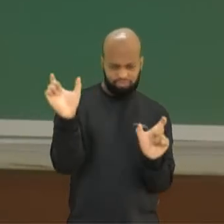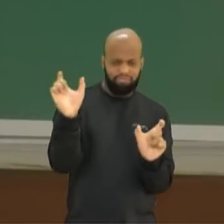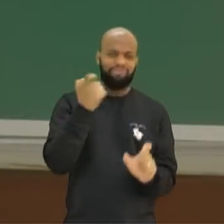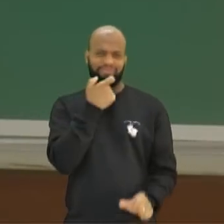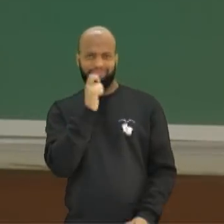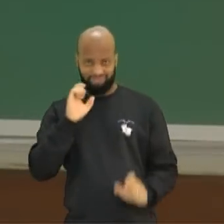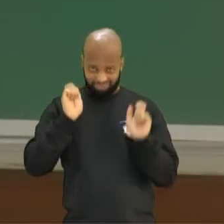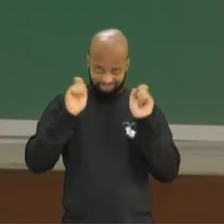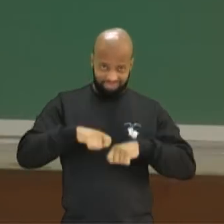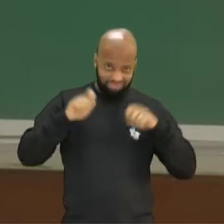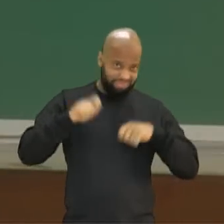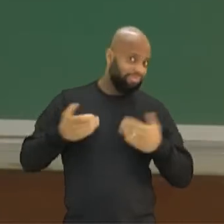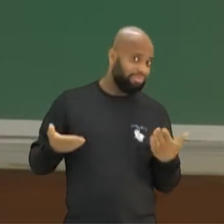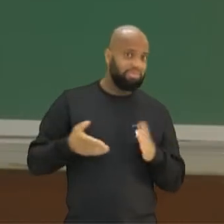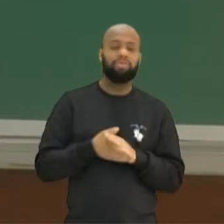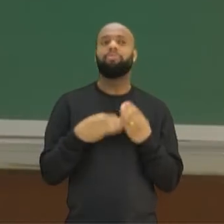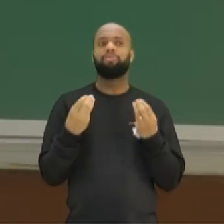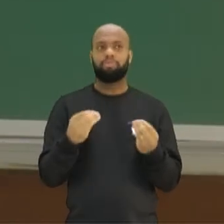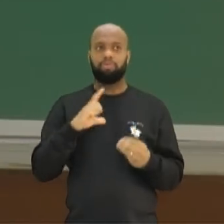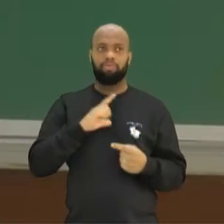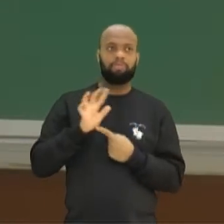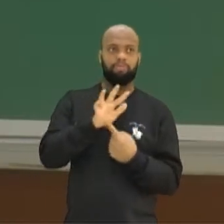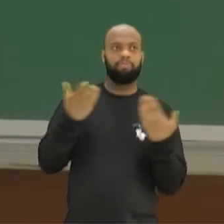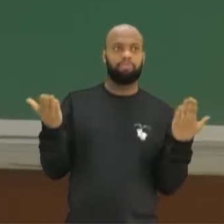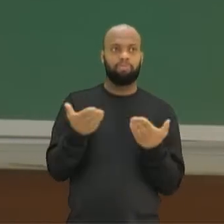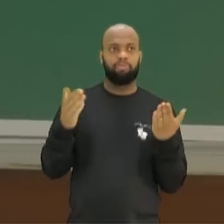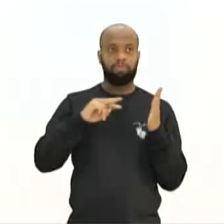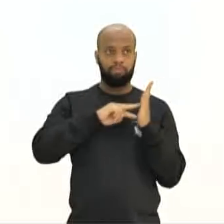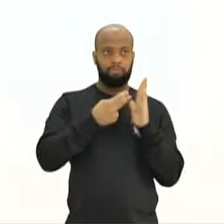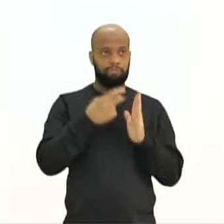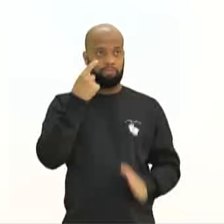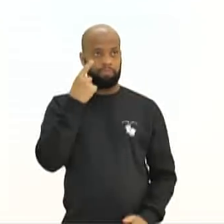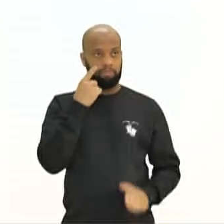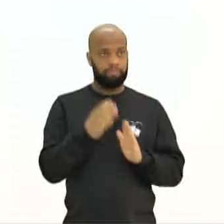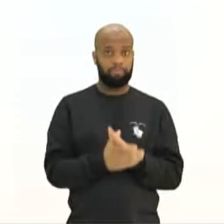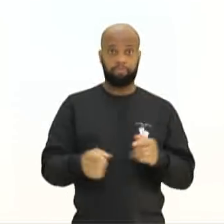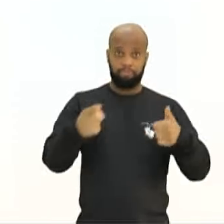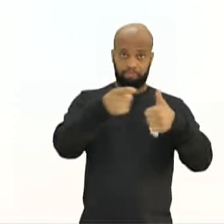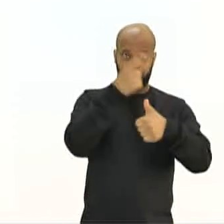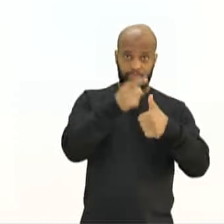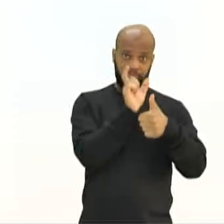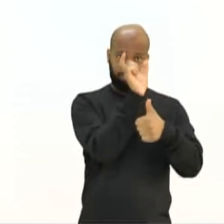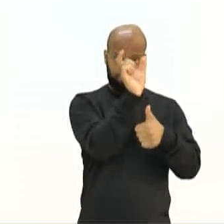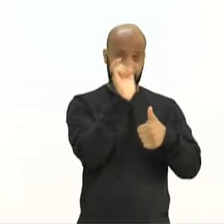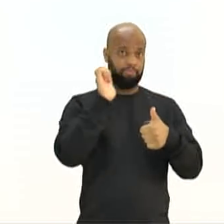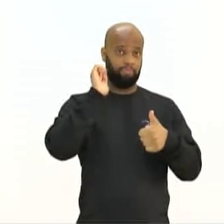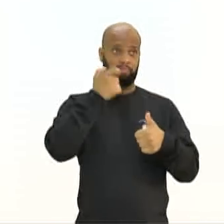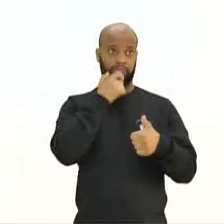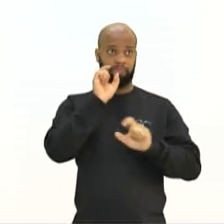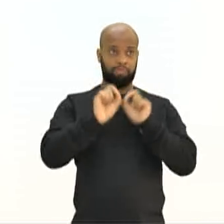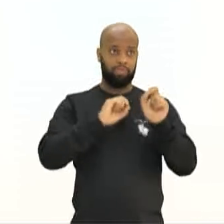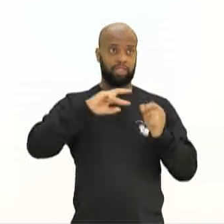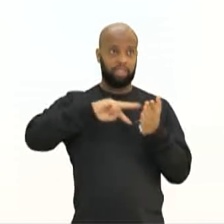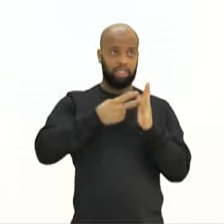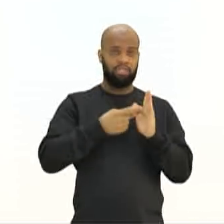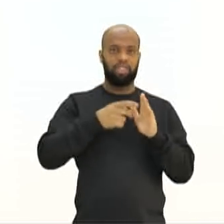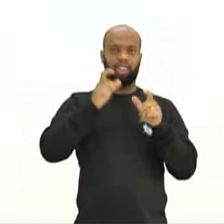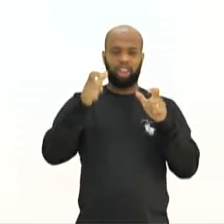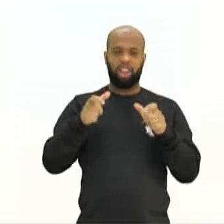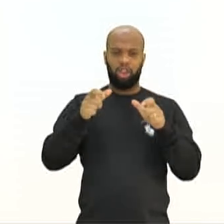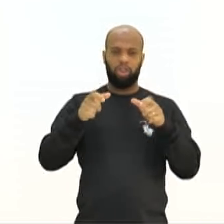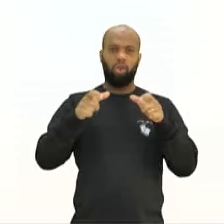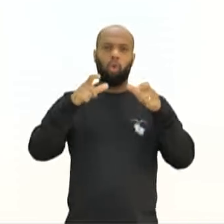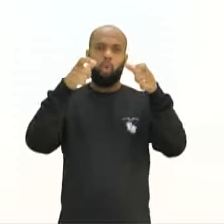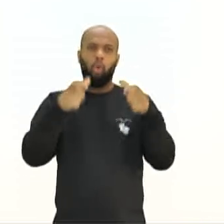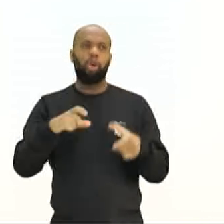consigo substituir mainstream? Trouxe para vocês para nós analisarmos. Olha, streaming é plataforma de áudio e